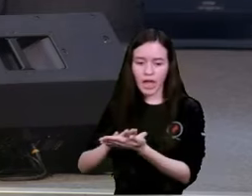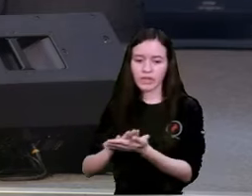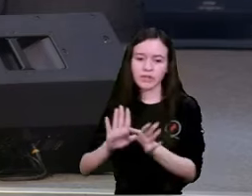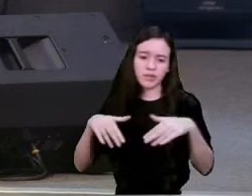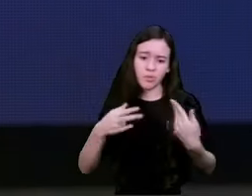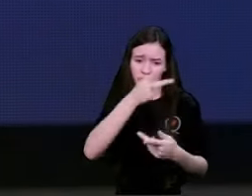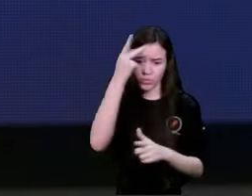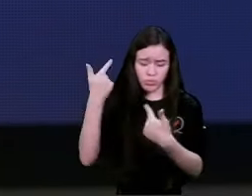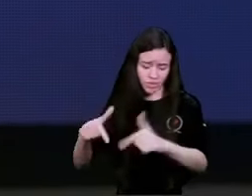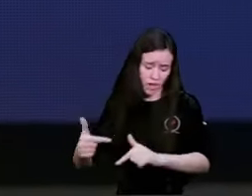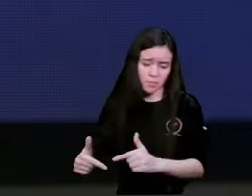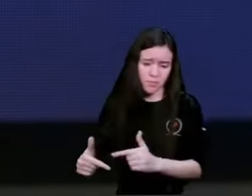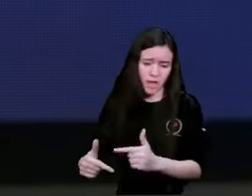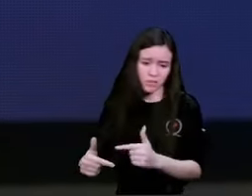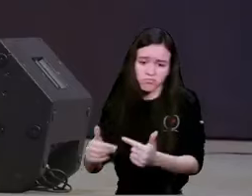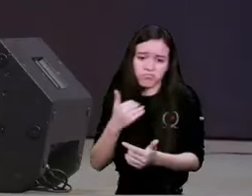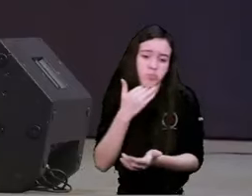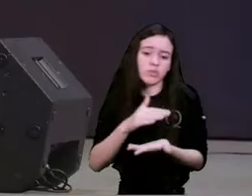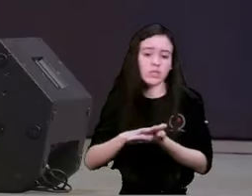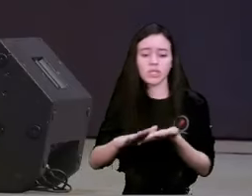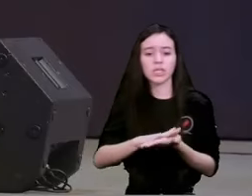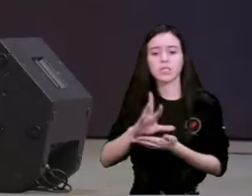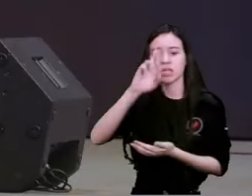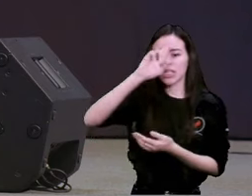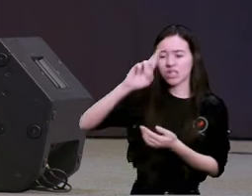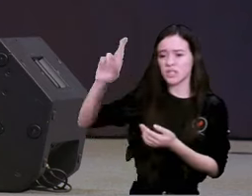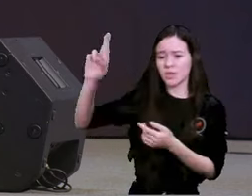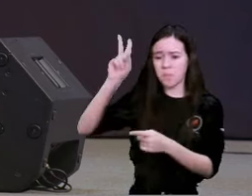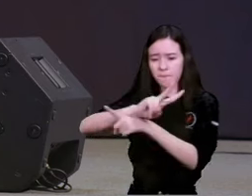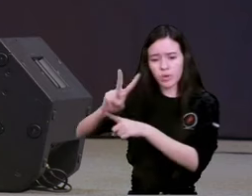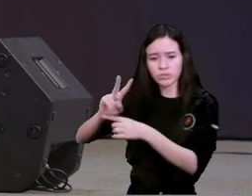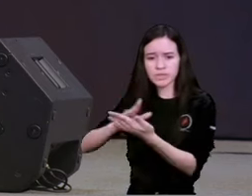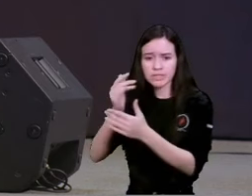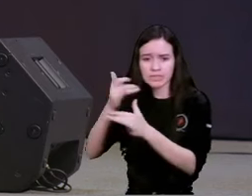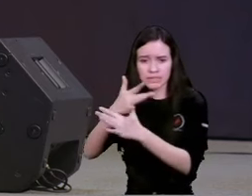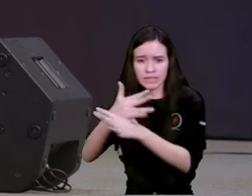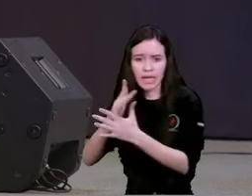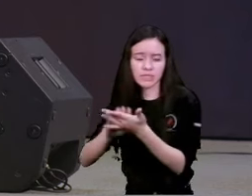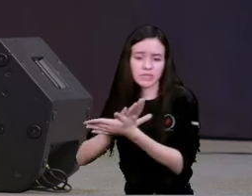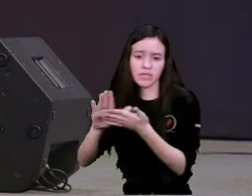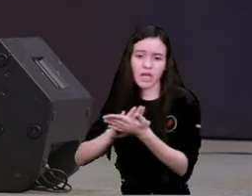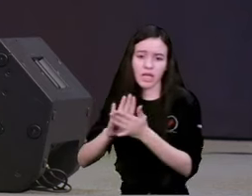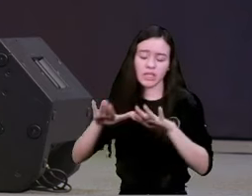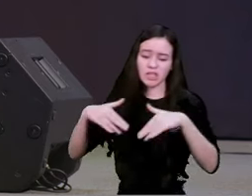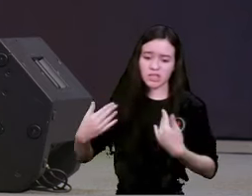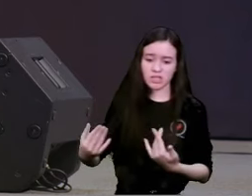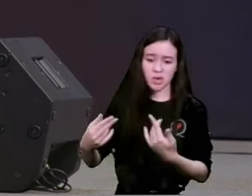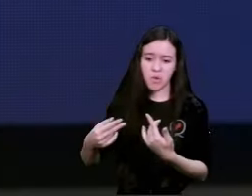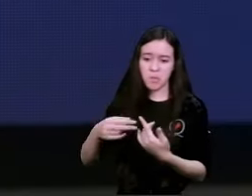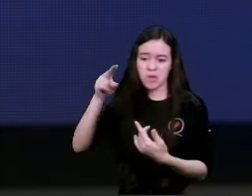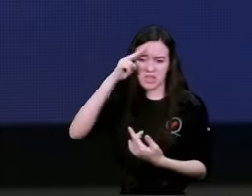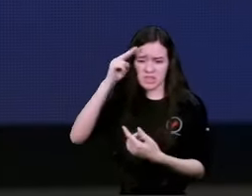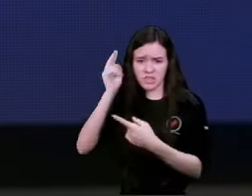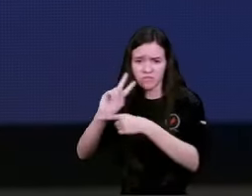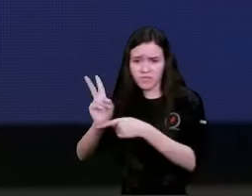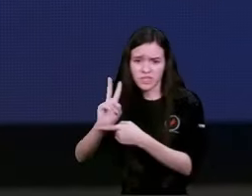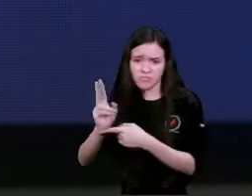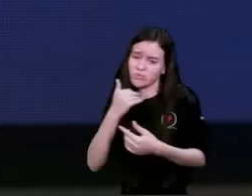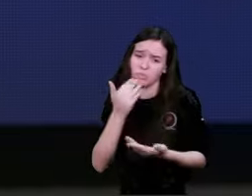a edifica. Se não for o Senhor que guarda a cidade, em vão vigia o